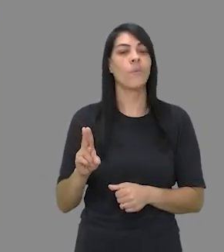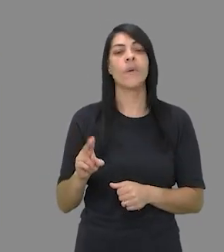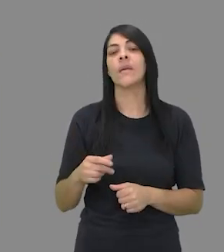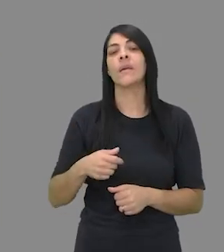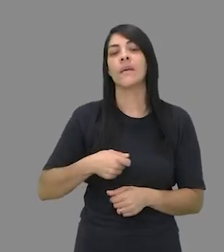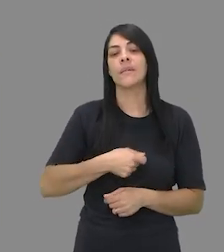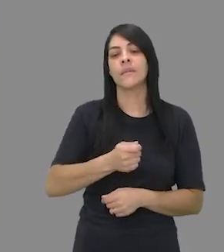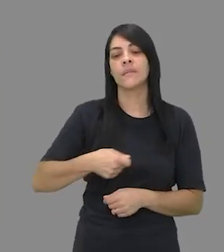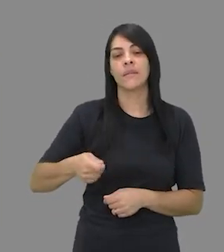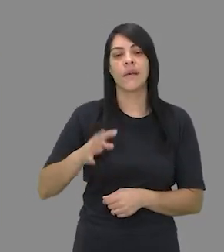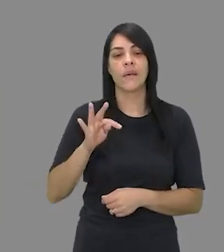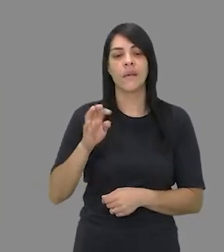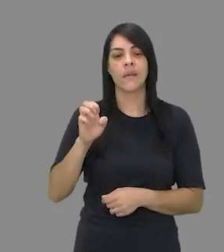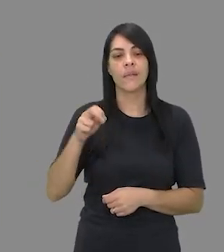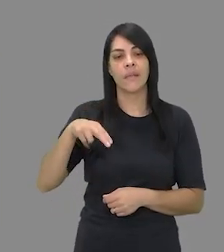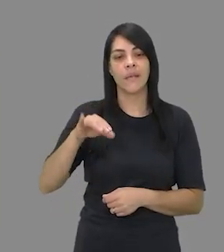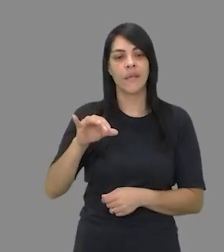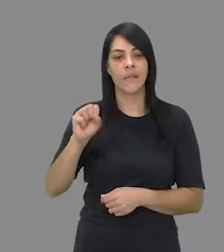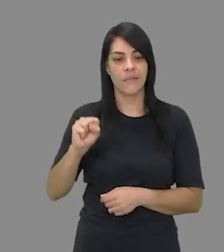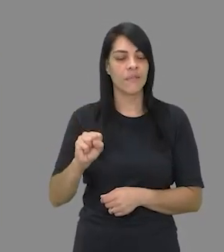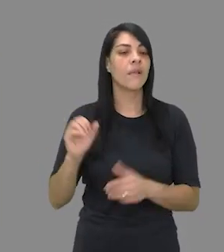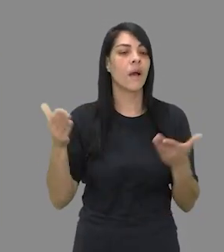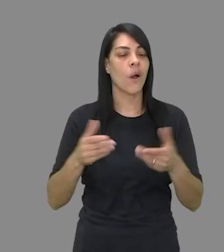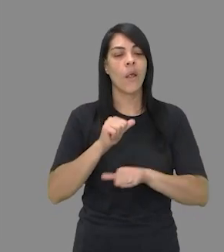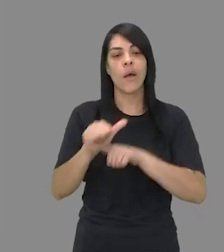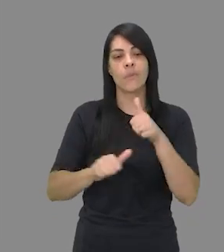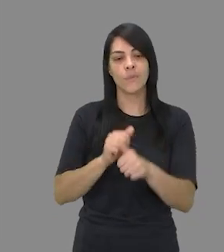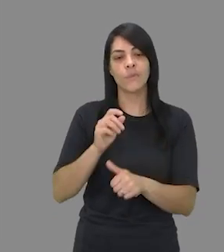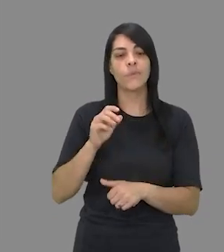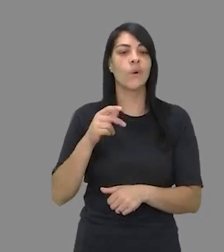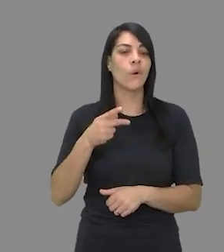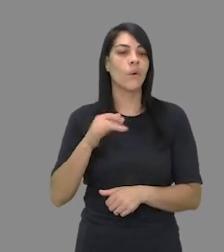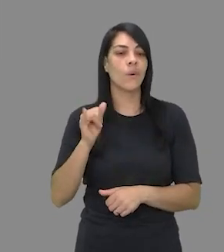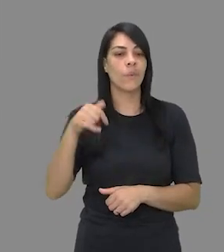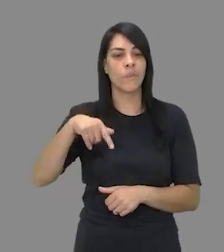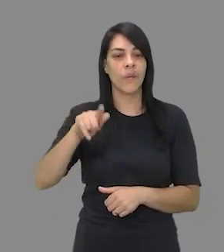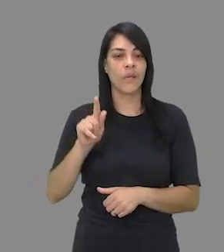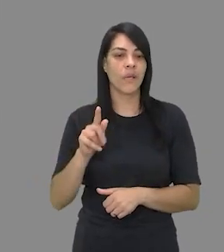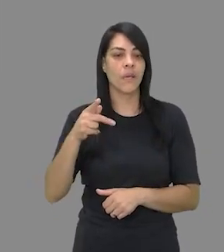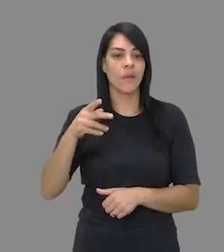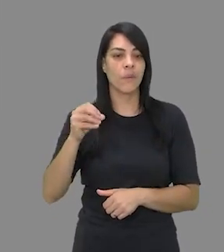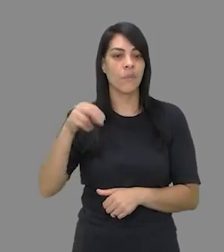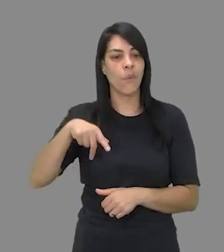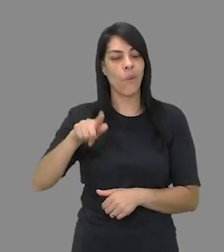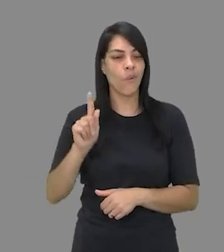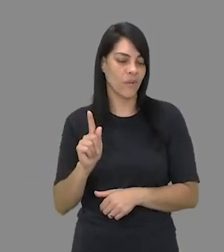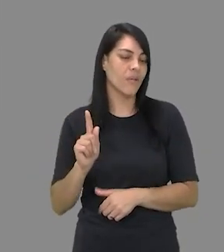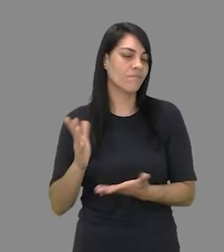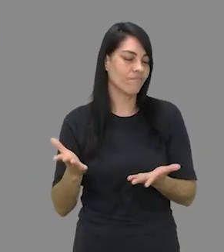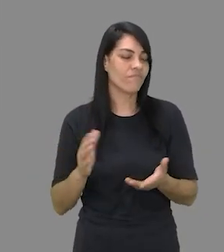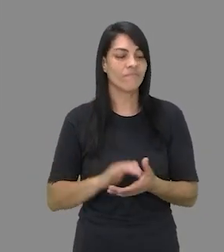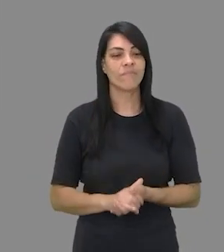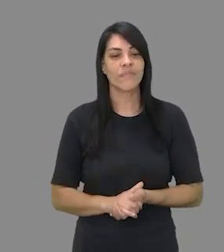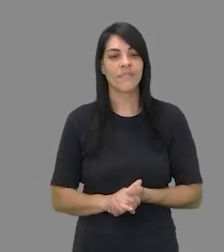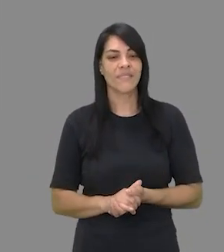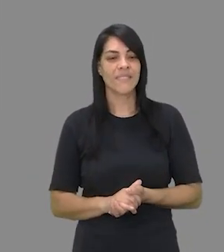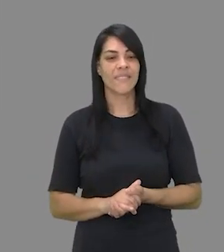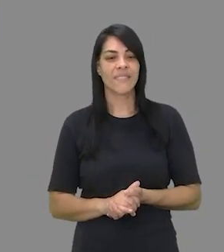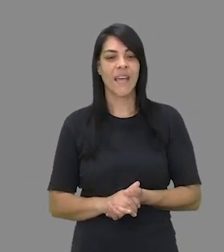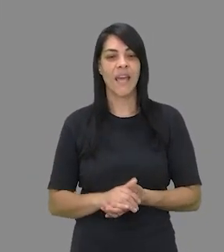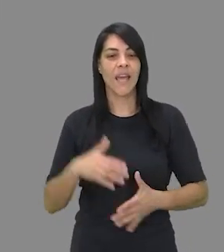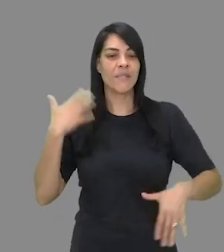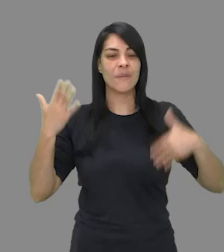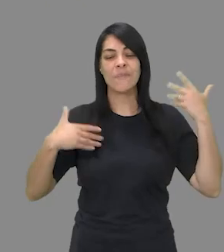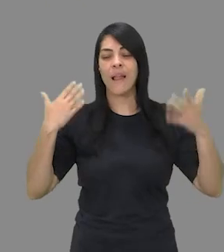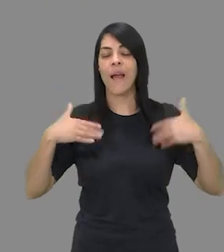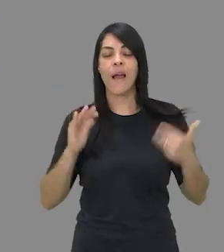que antigamente era ping-pong, aí como virou uma marca registrada, nós usamos mesmo o ping-pong na questão de lazer. Quando a gente